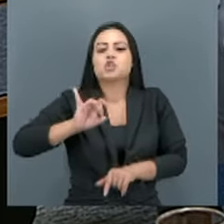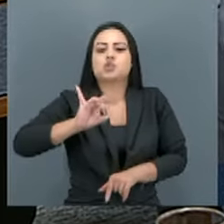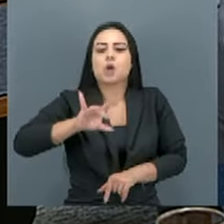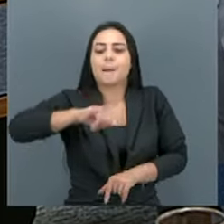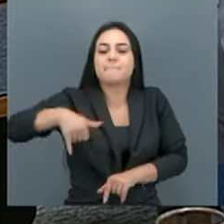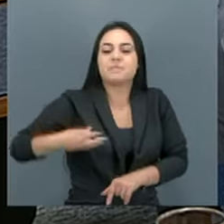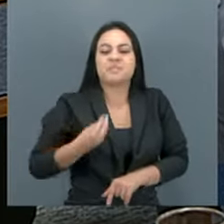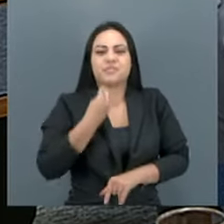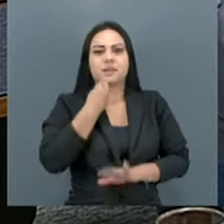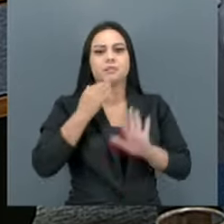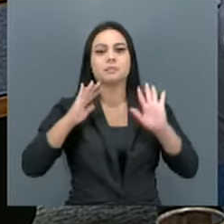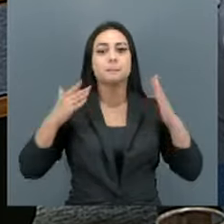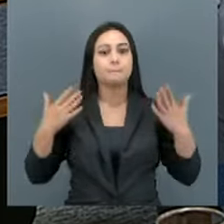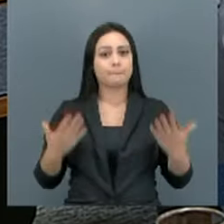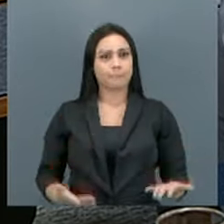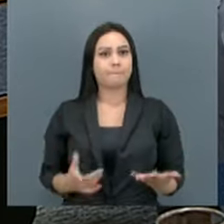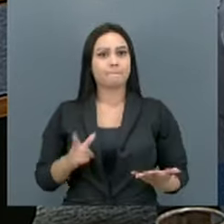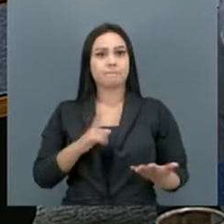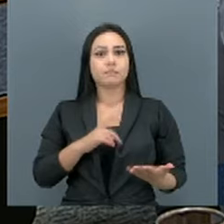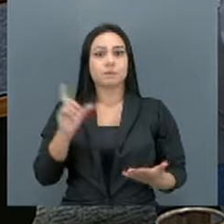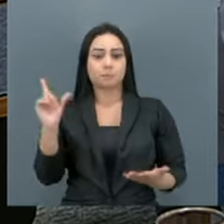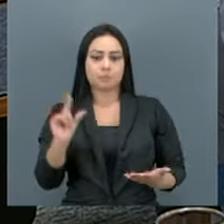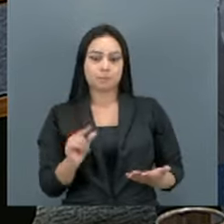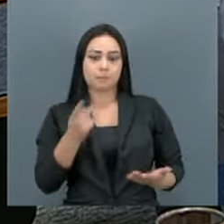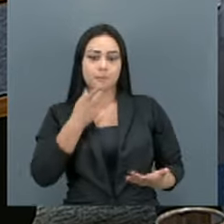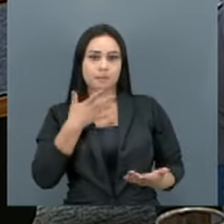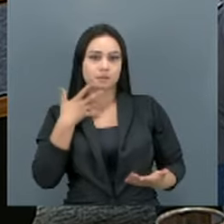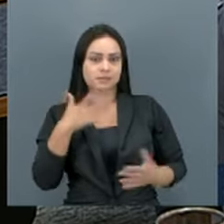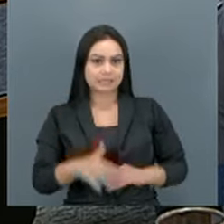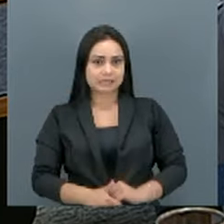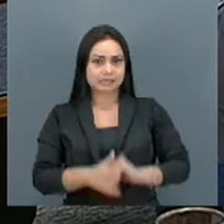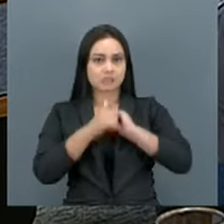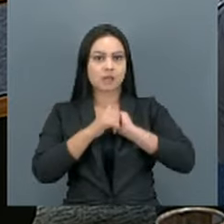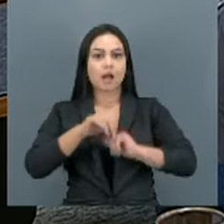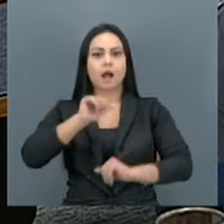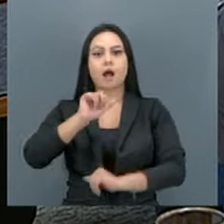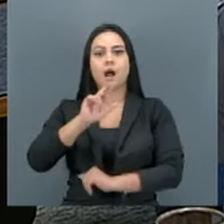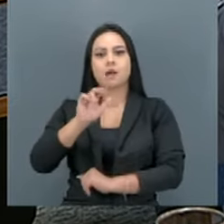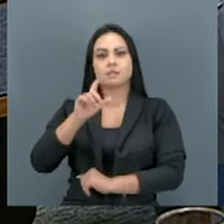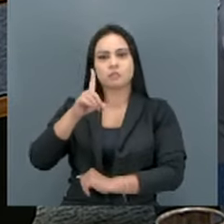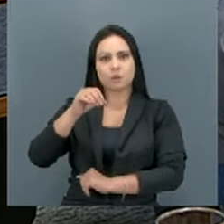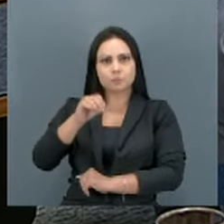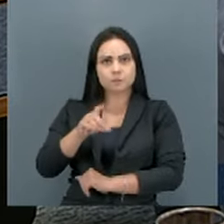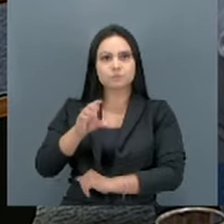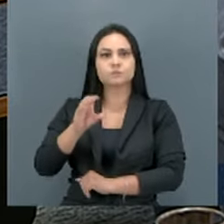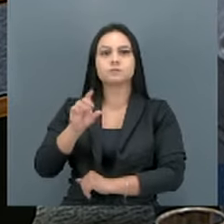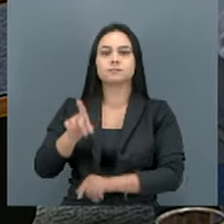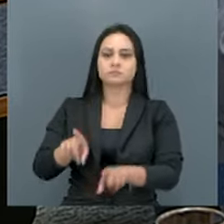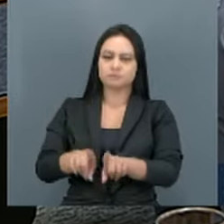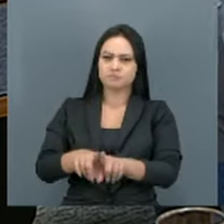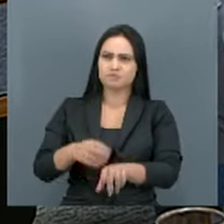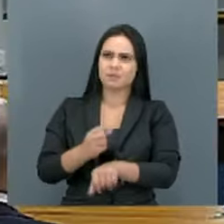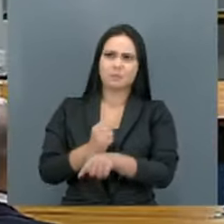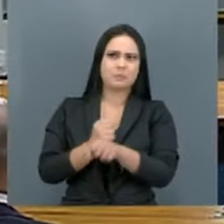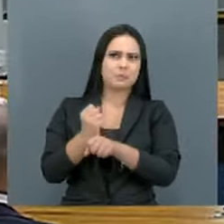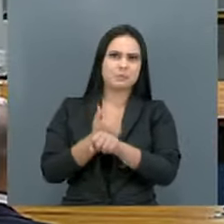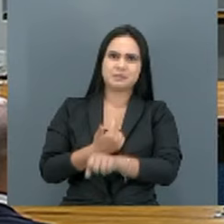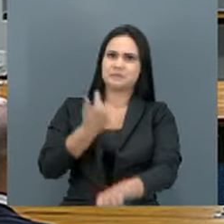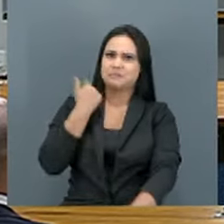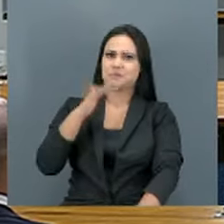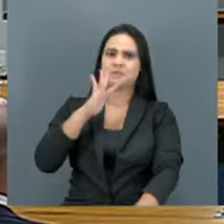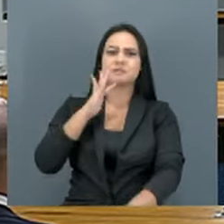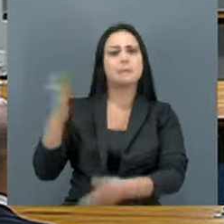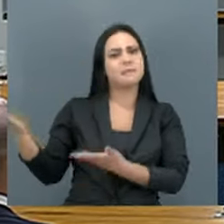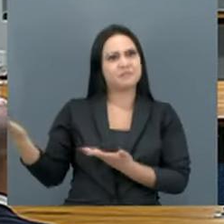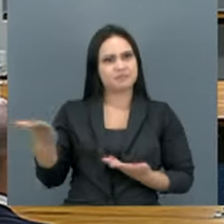pessoal. Portanto, essa é a minha pequena manifestação. Saudar o Arnaldo aqui, velho amigo, Graciano também já conhecemos de muitos anos. Sejam bem-vindos aqui,